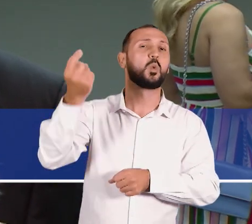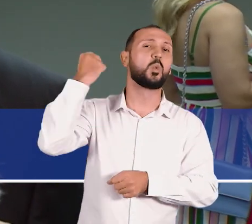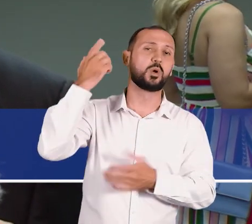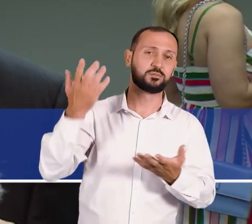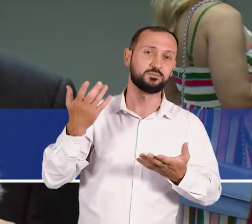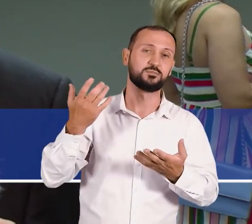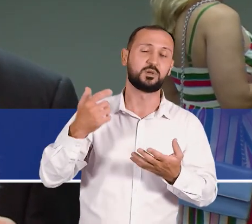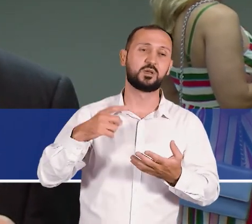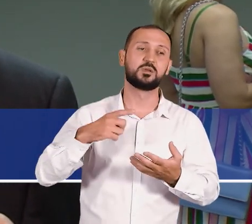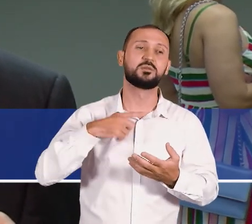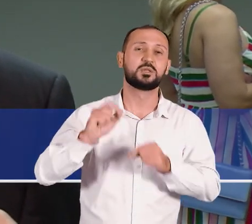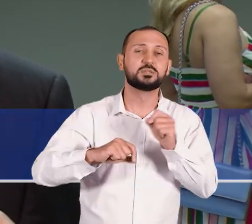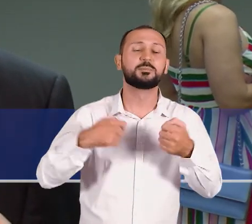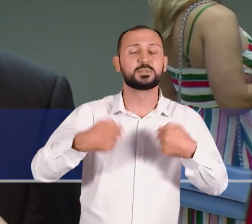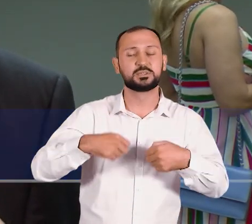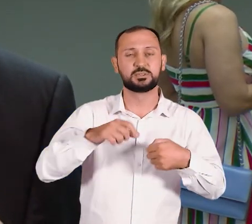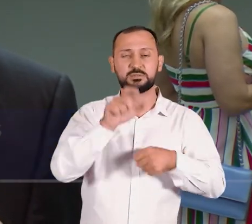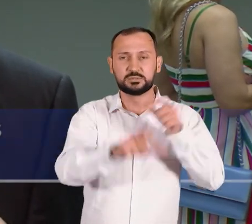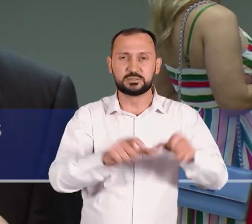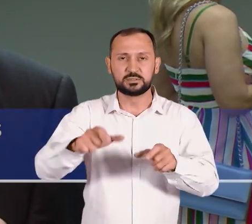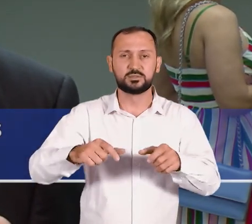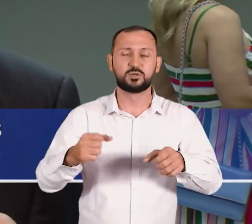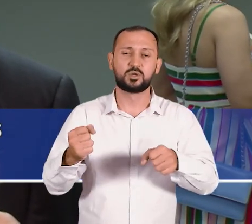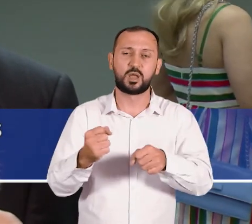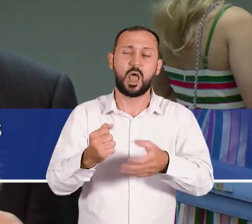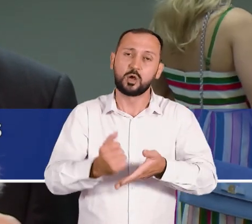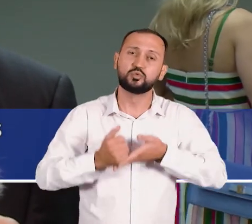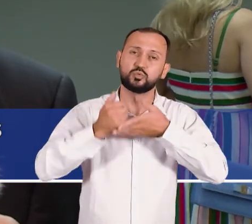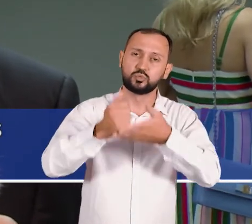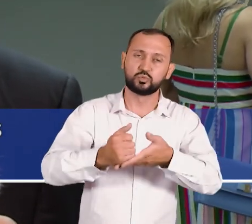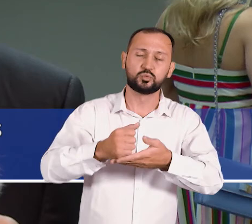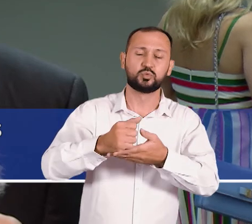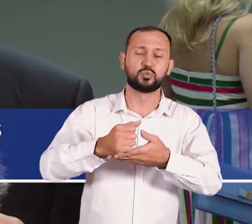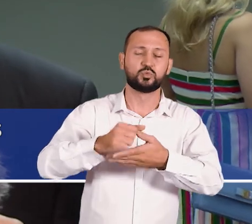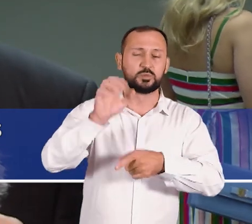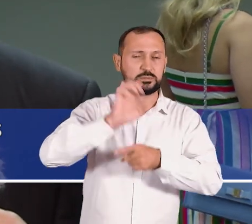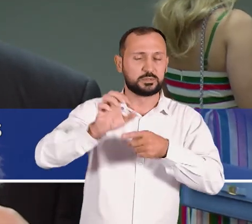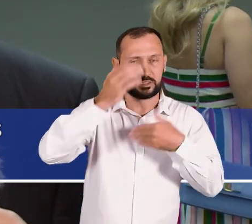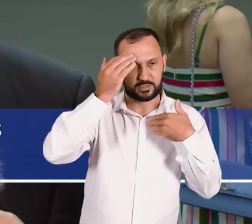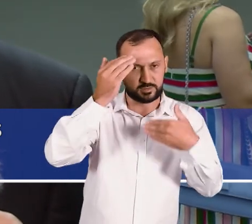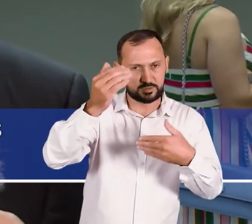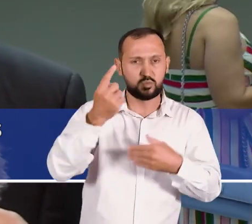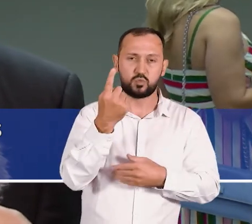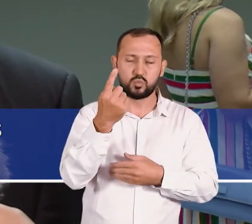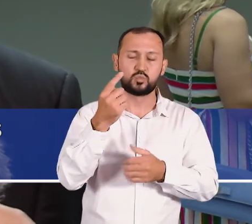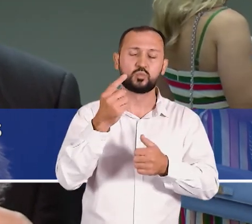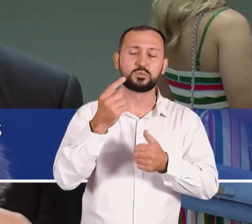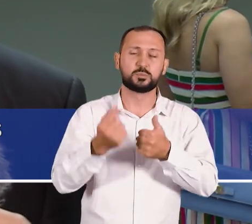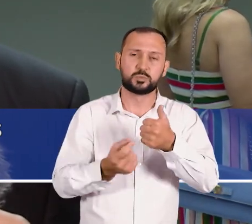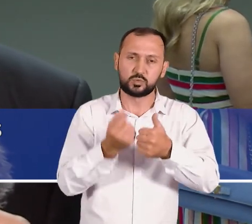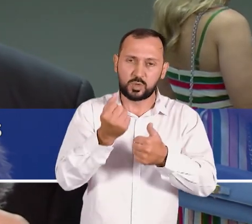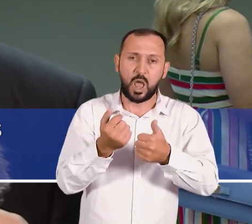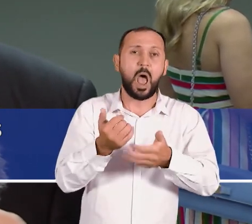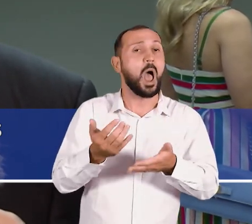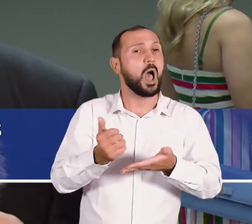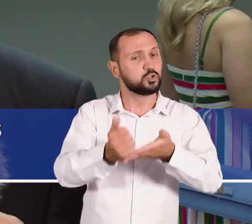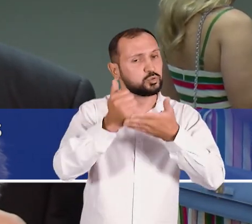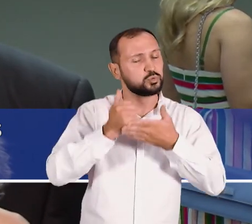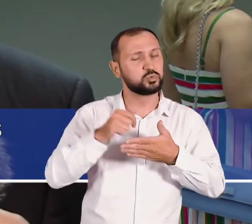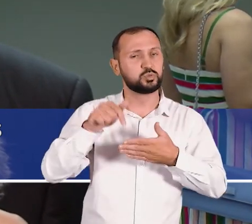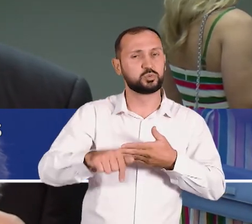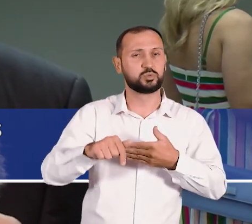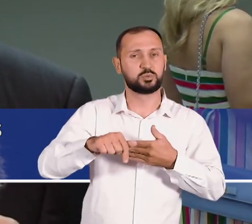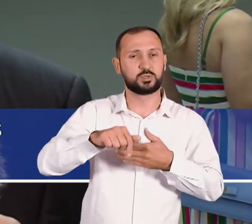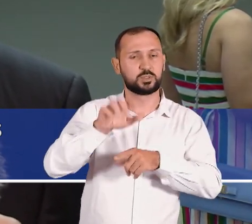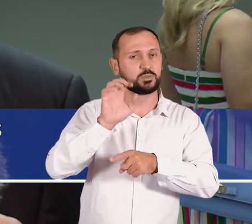quem pensou nisso? Então aqui a gente tem muito que agradecer a todos que construíram o nosso Estado. O Tribunal de Contas é um dos órgãos que construiu o